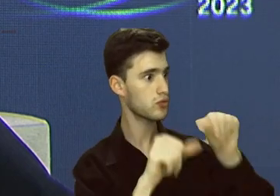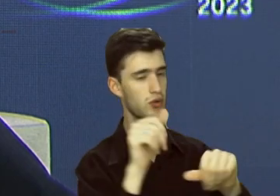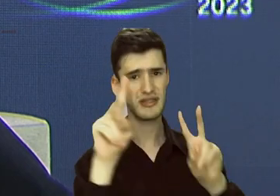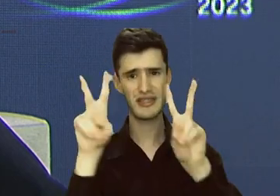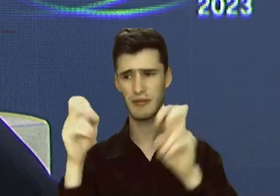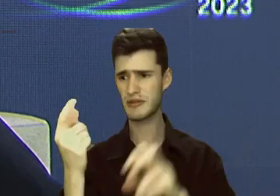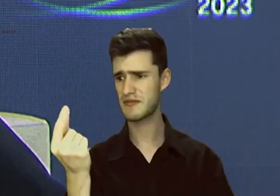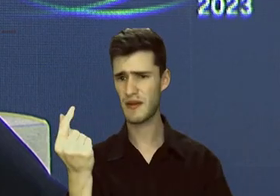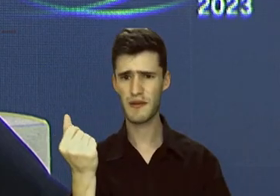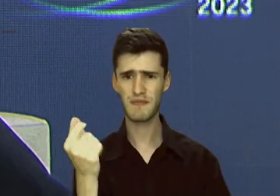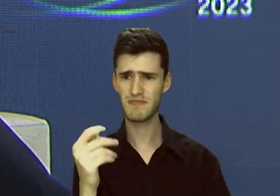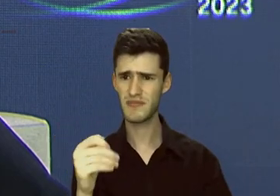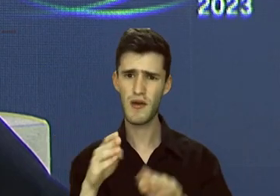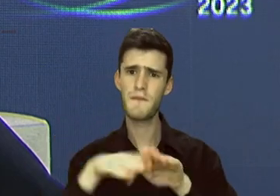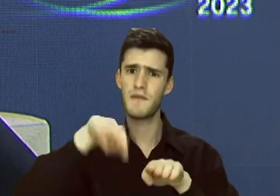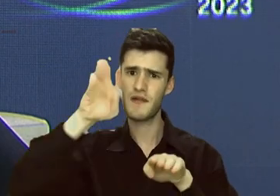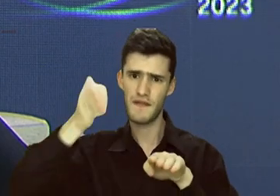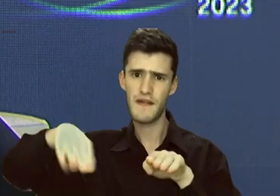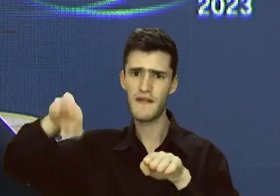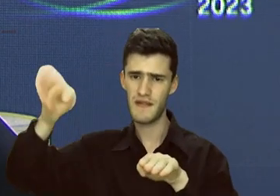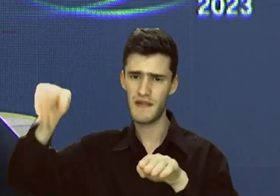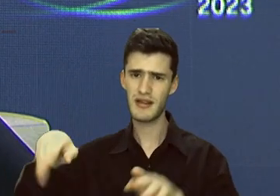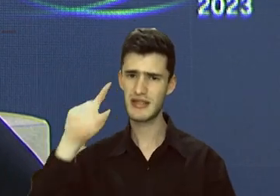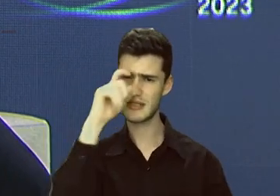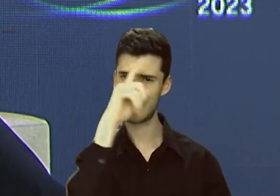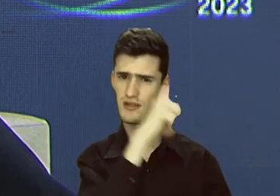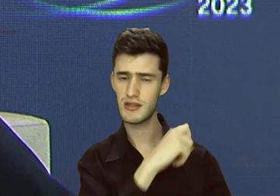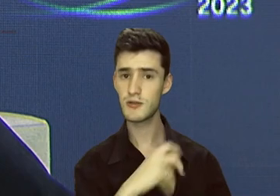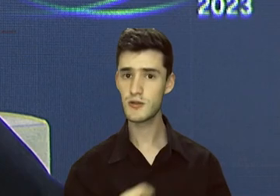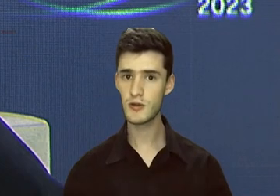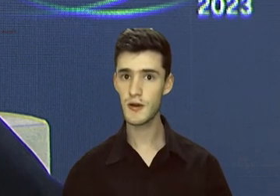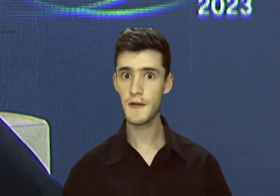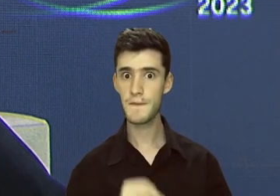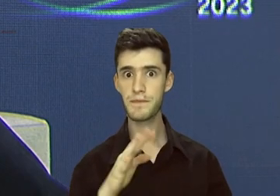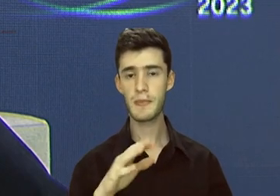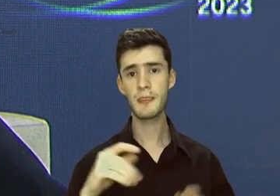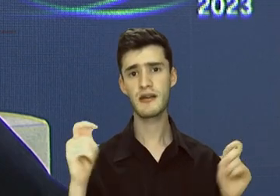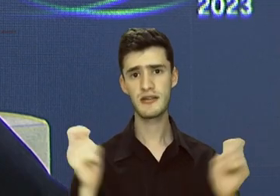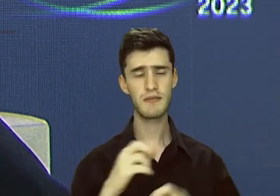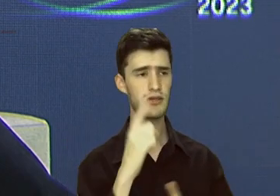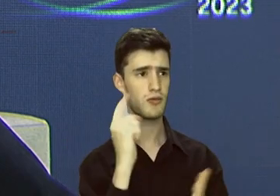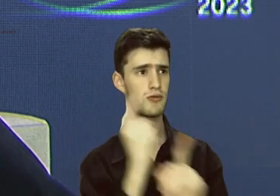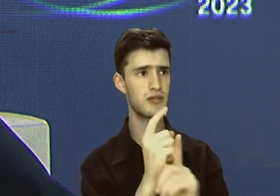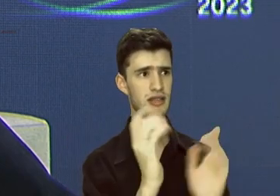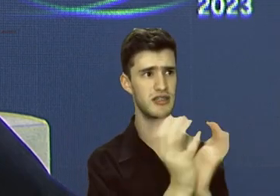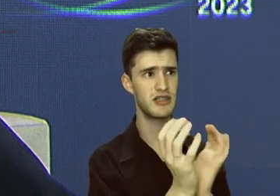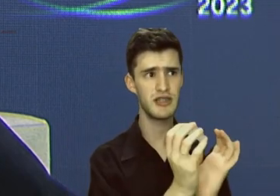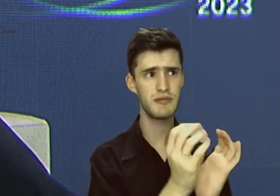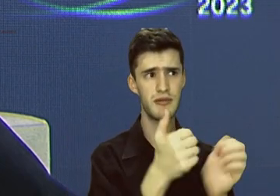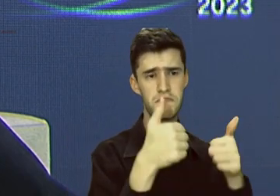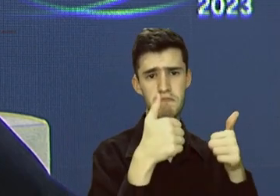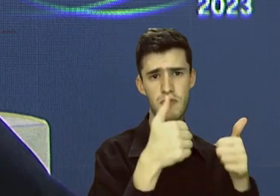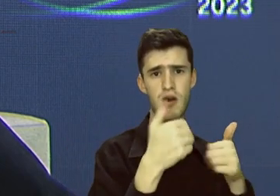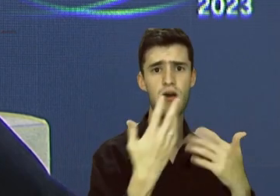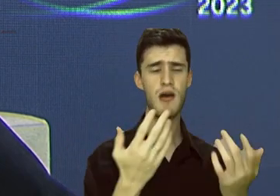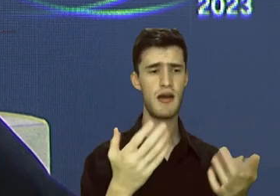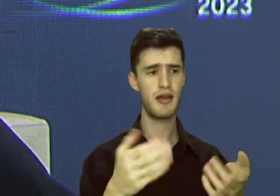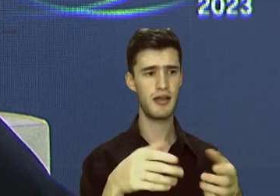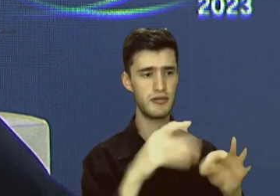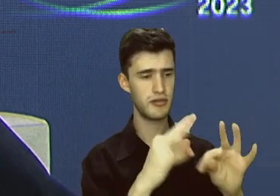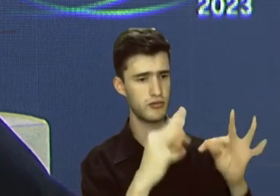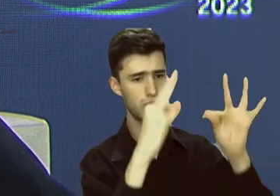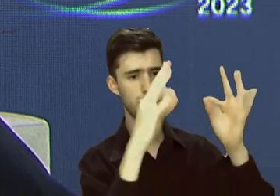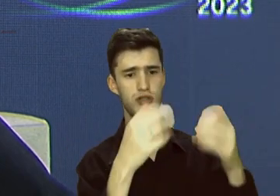é uma oportunidade também de você achar bom time com boas tecnologias e que estejam também no momento de crescimento